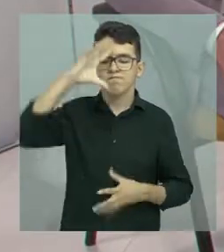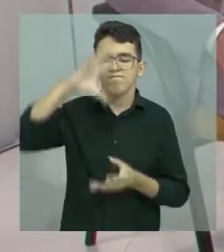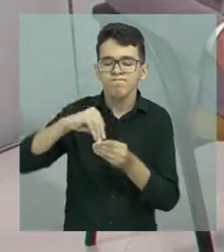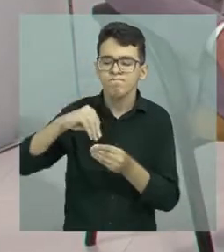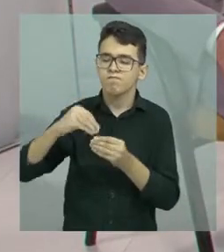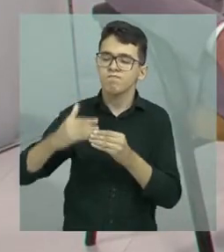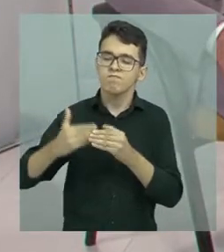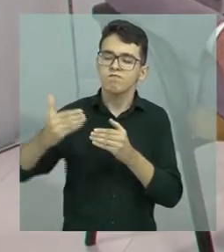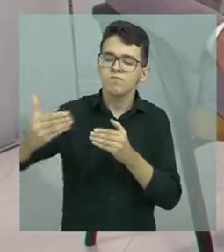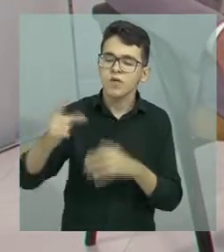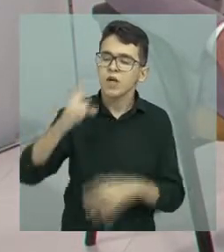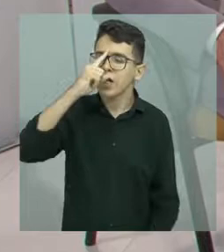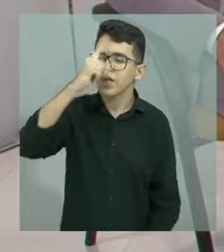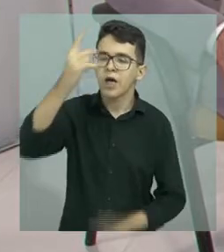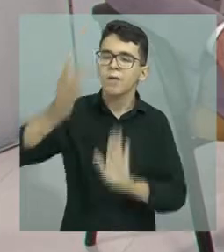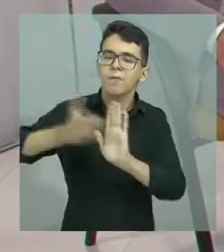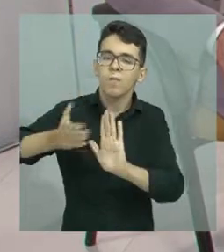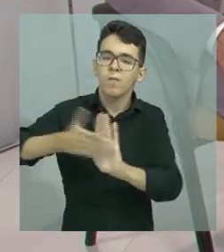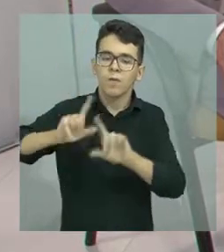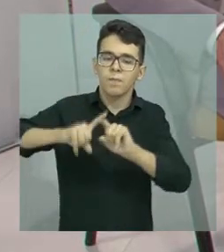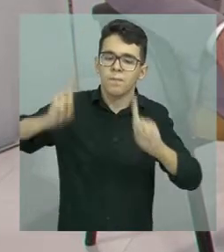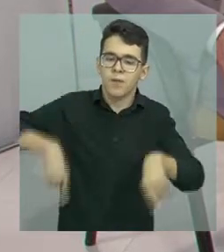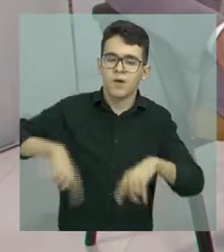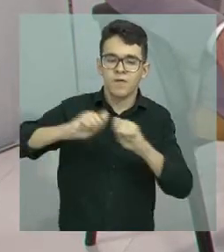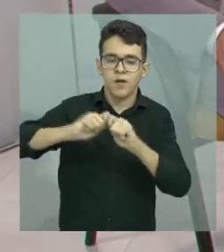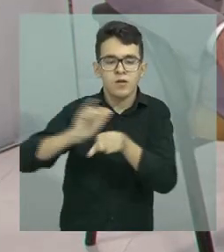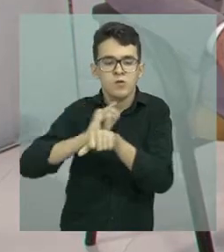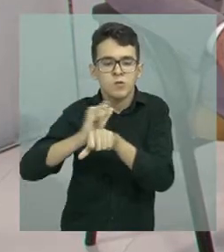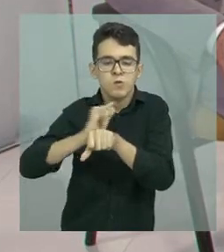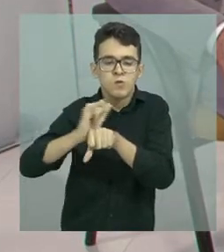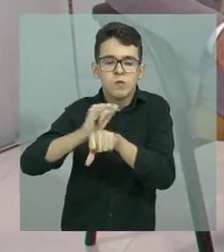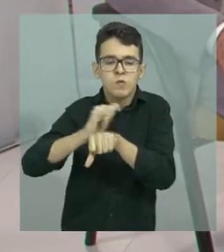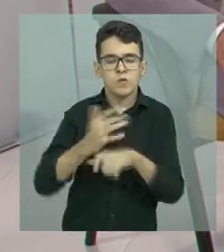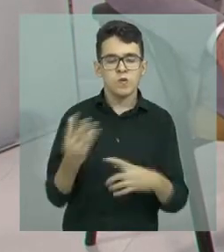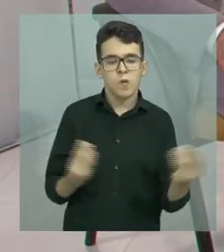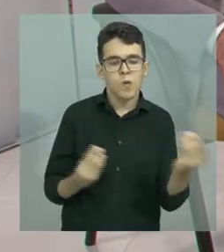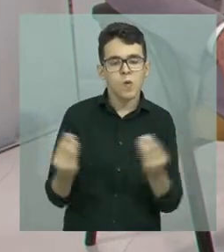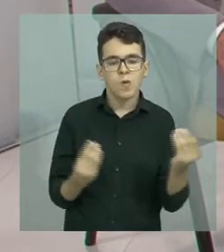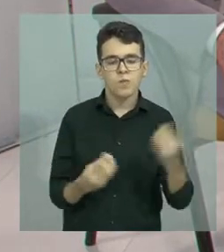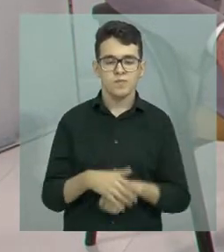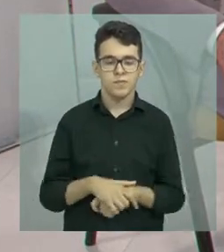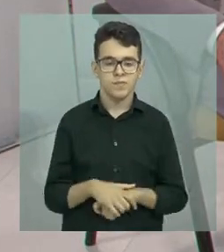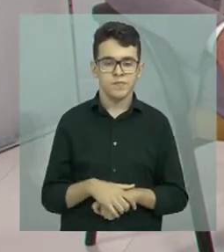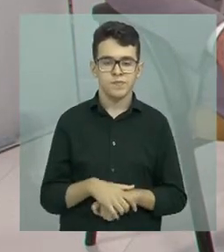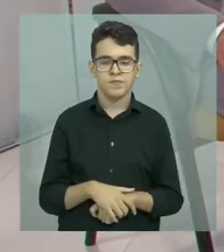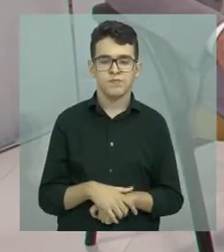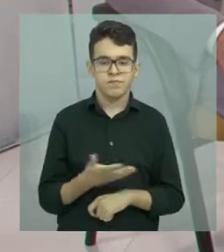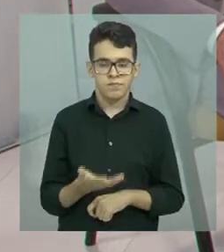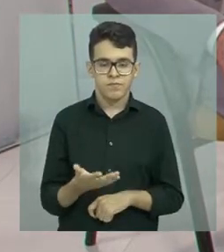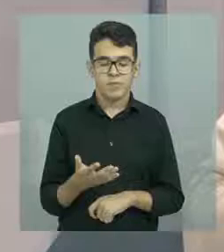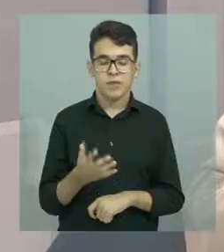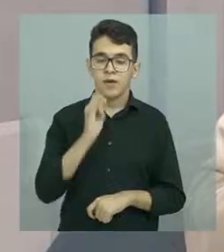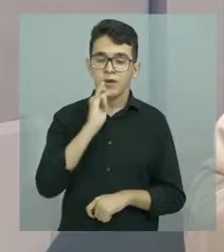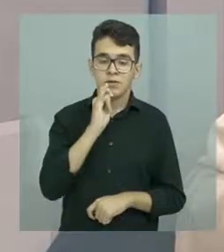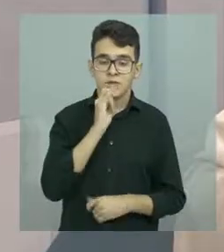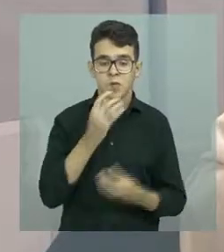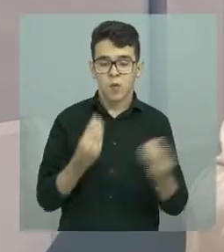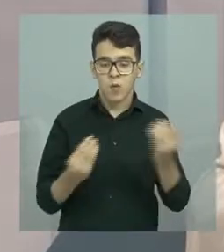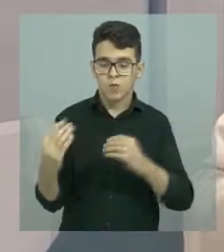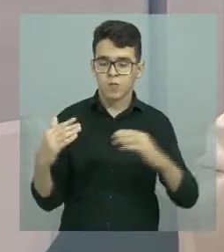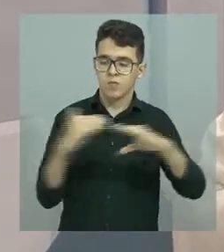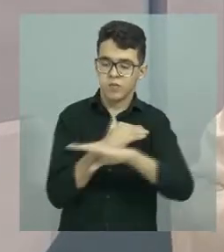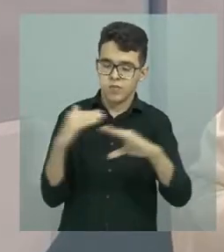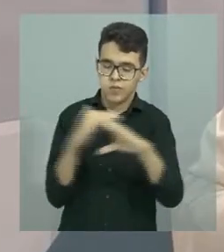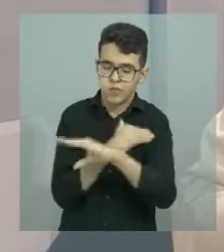que seja capaz de ajudar a população na resolução dos seus problemas, como a questão do transporte, a questão